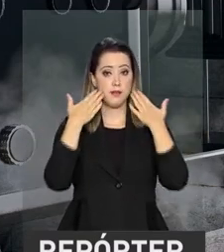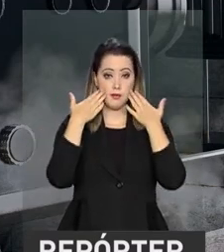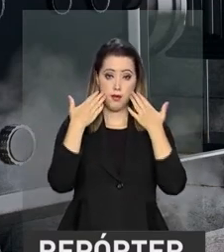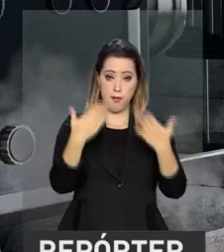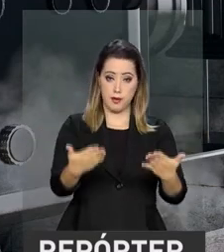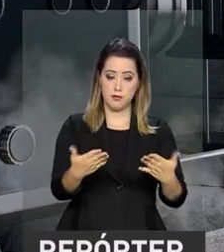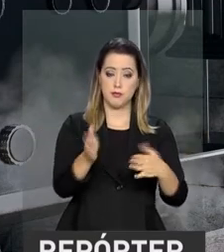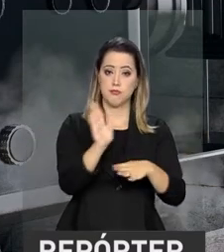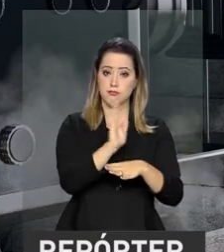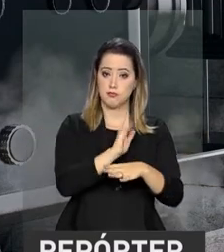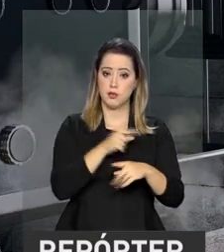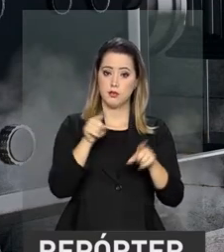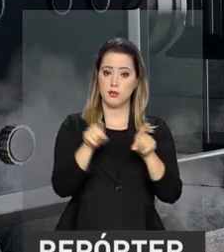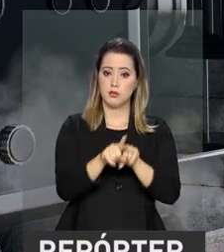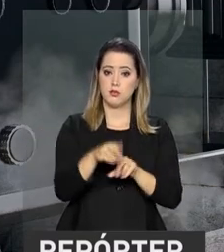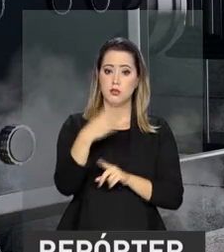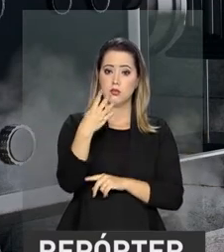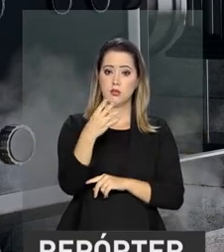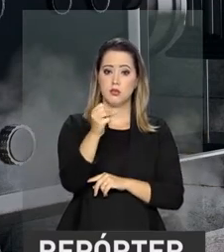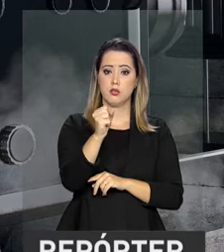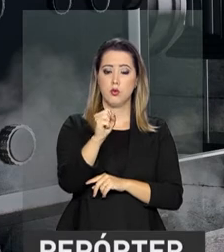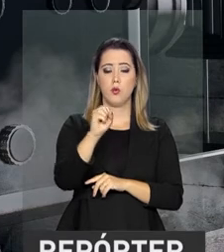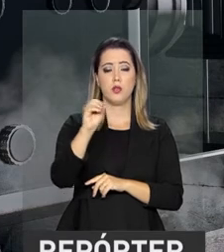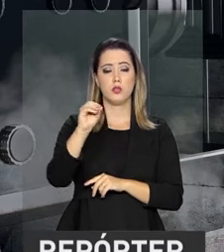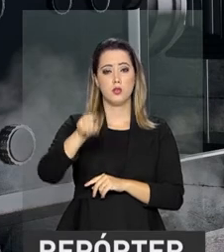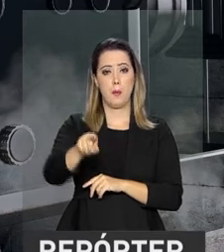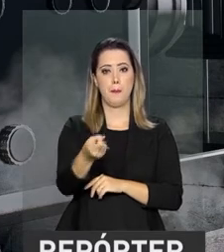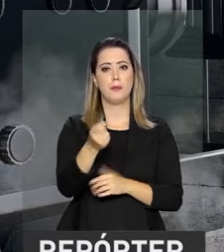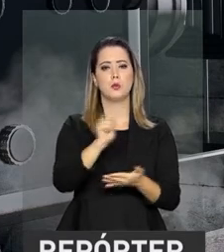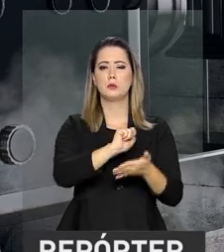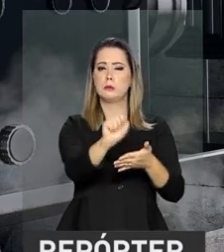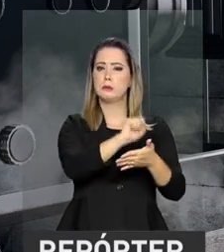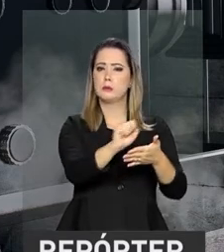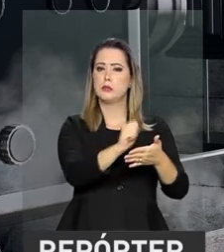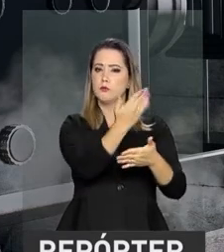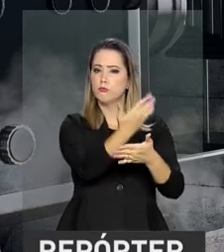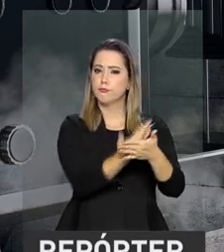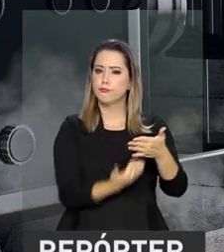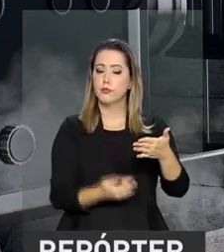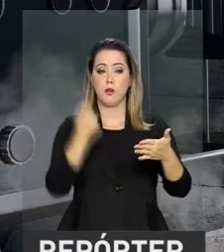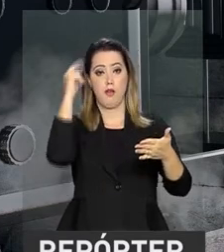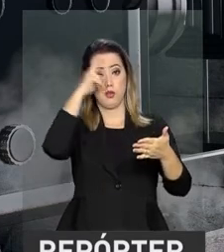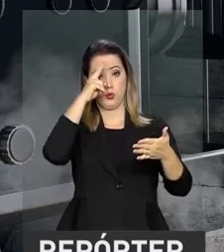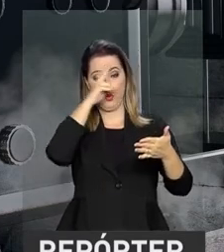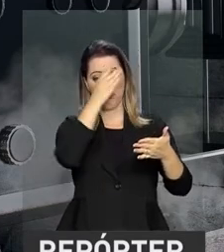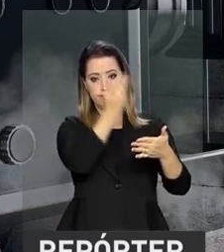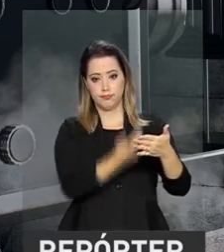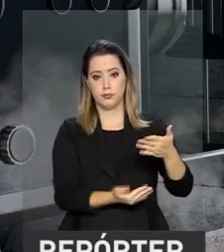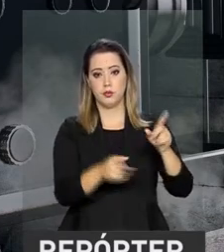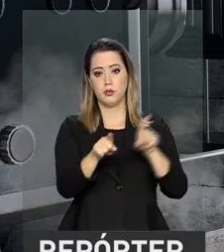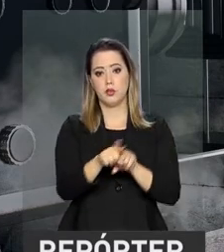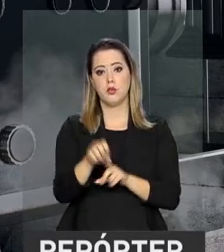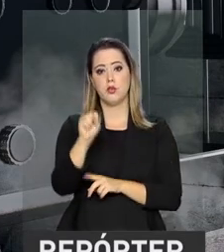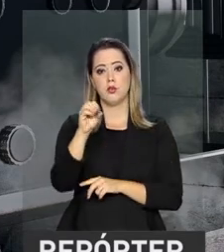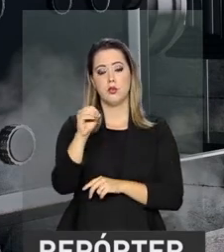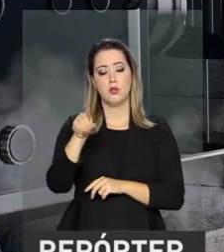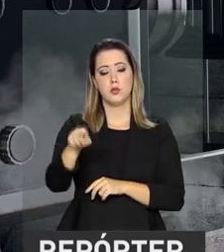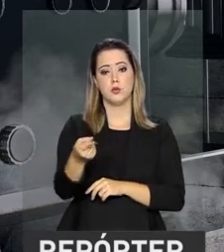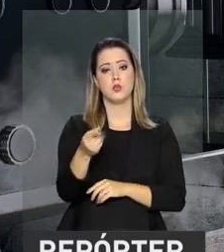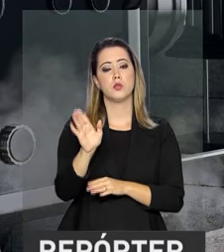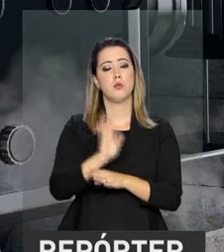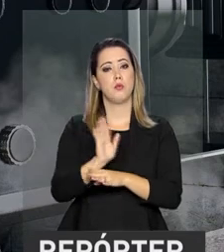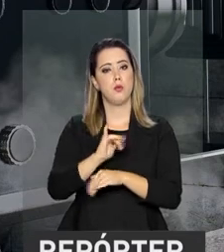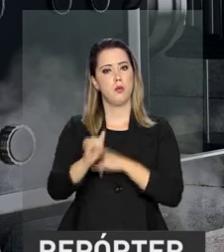480 mil no desenvolvimento de roteiros feitos por novos profissionais 800 mil para canais culturais na web e outros